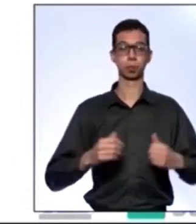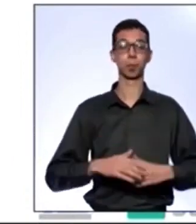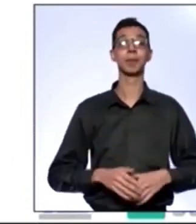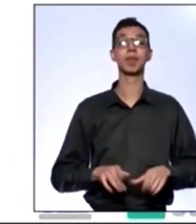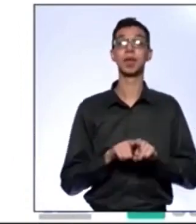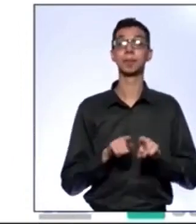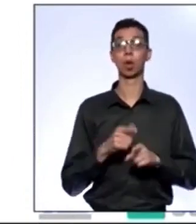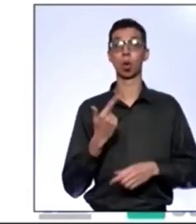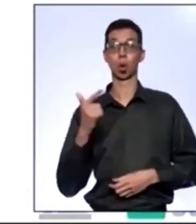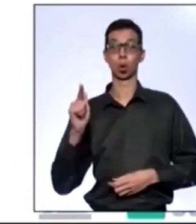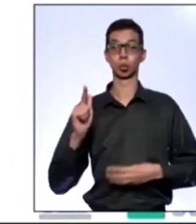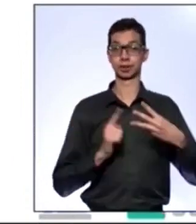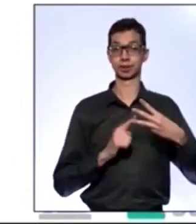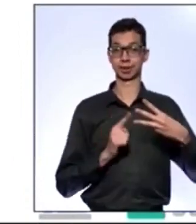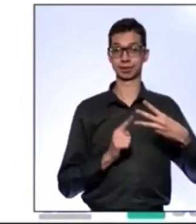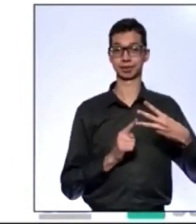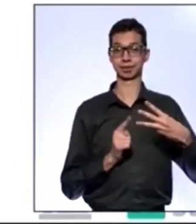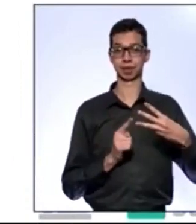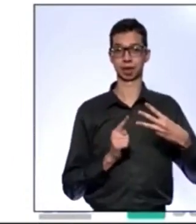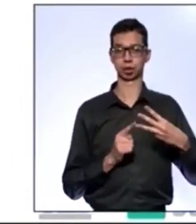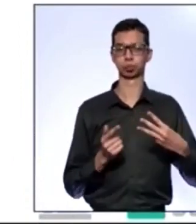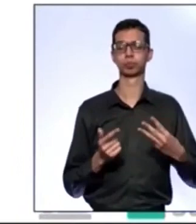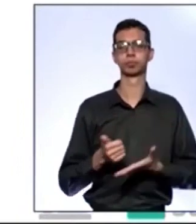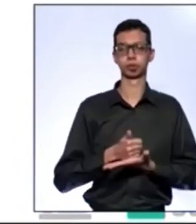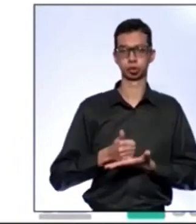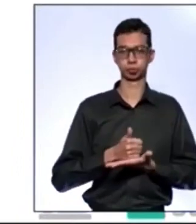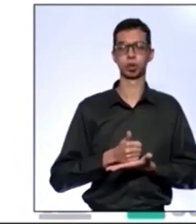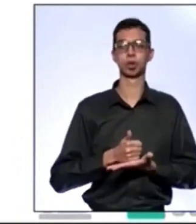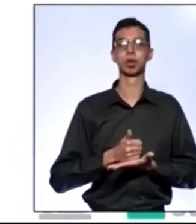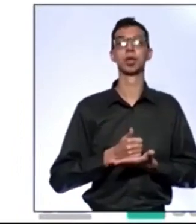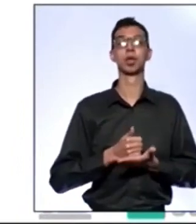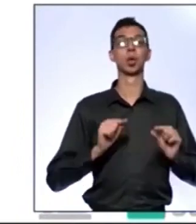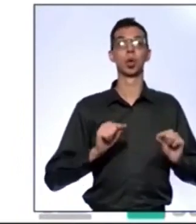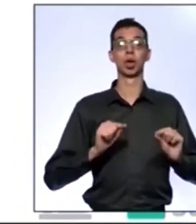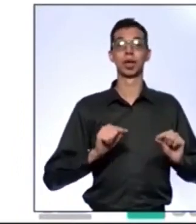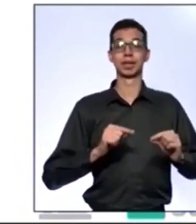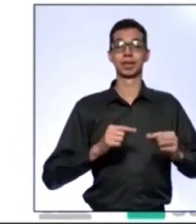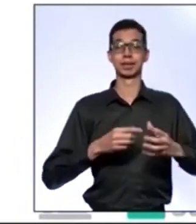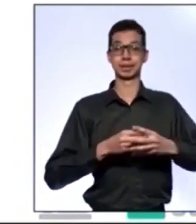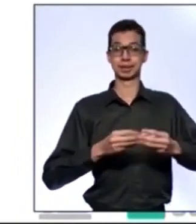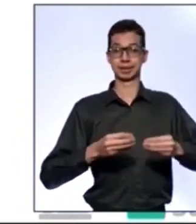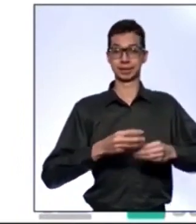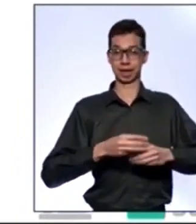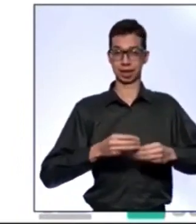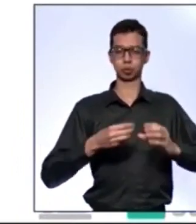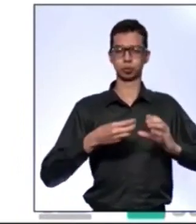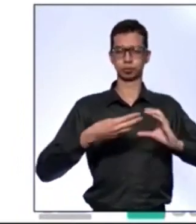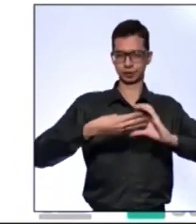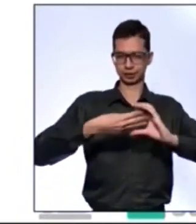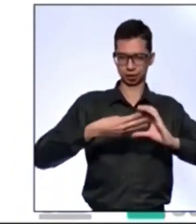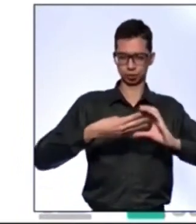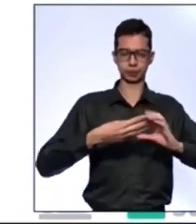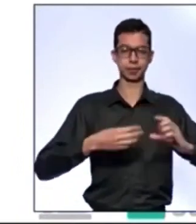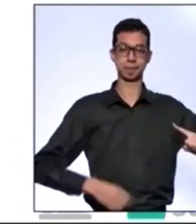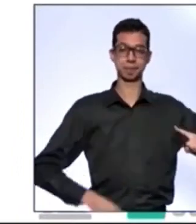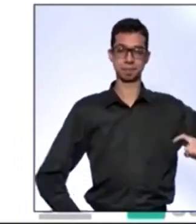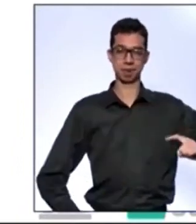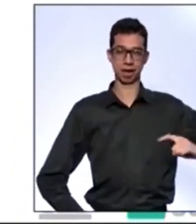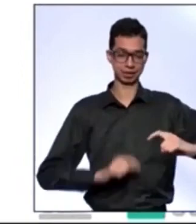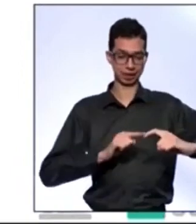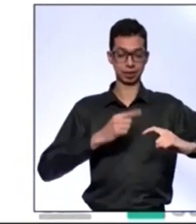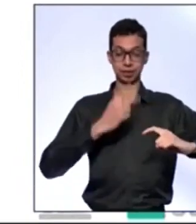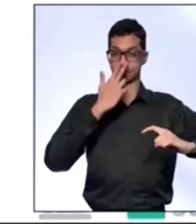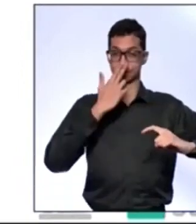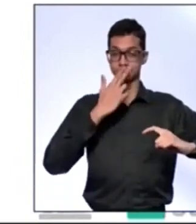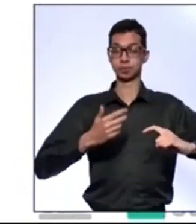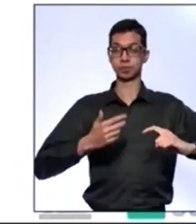a destruição da parede celular bacteriana. Então, a parede celular da bactéria, ela se rompe